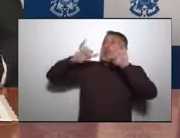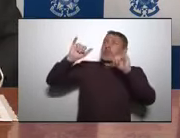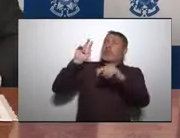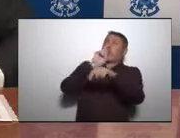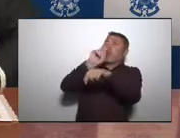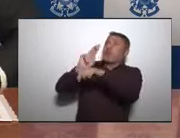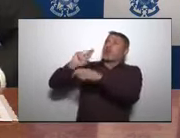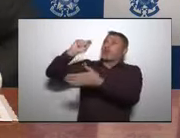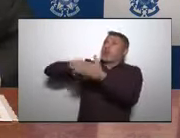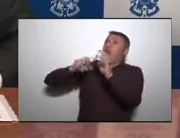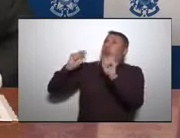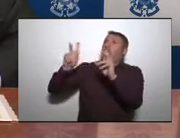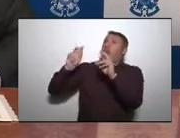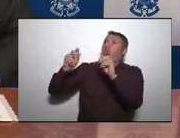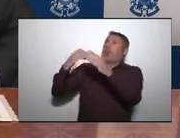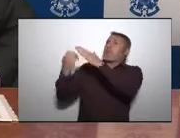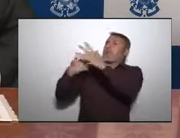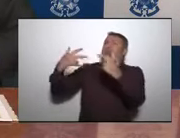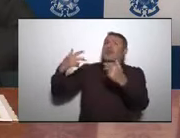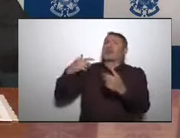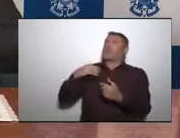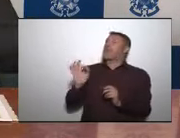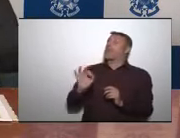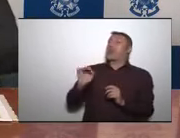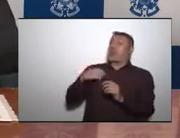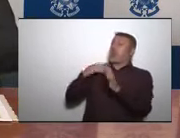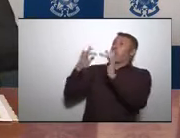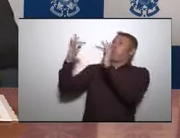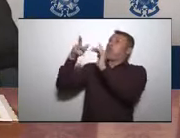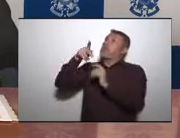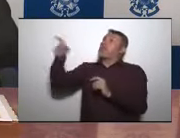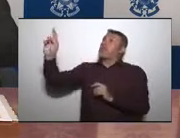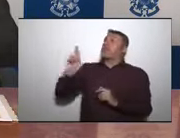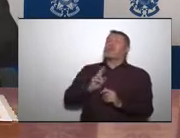presidente ainda, mas ele deve me retornar, para a gente poder